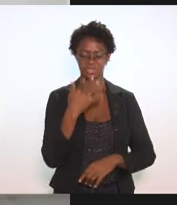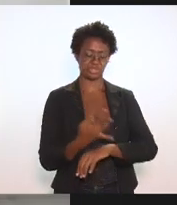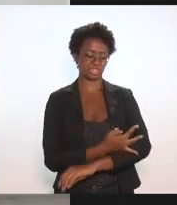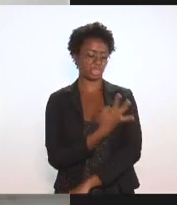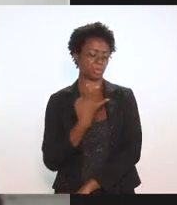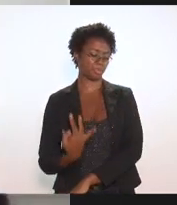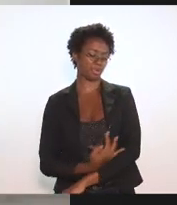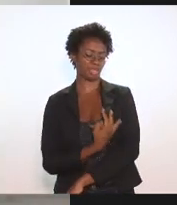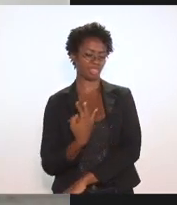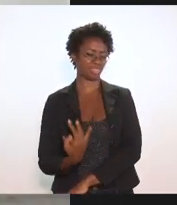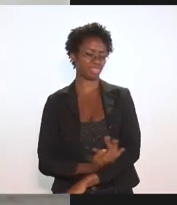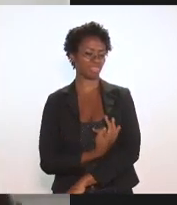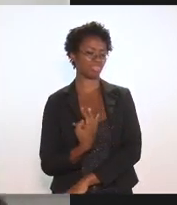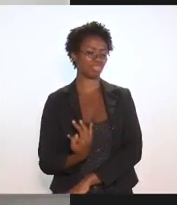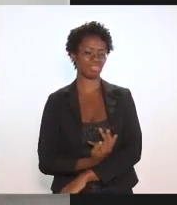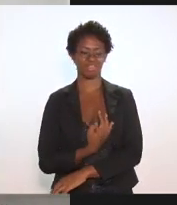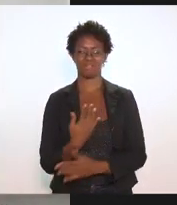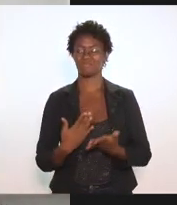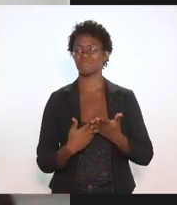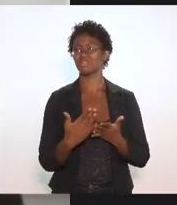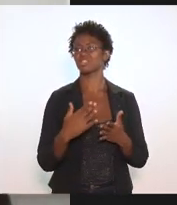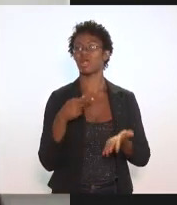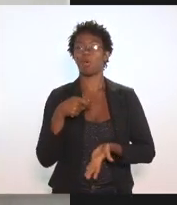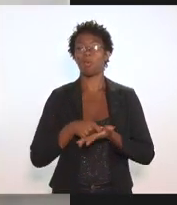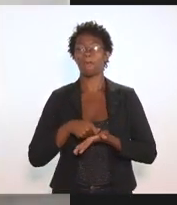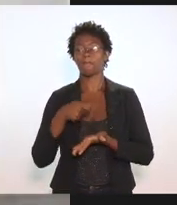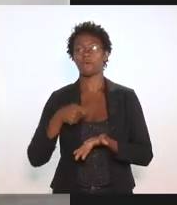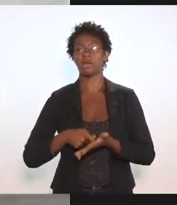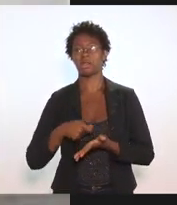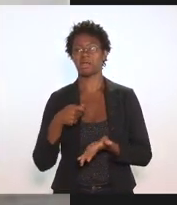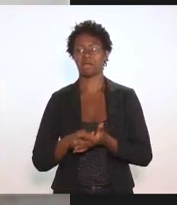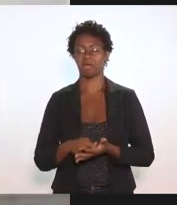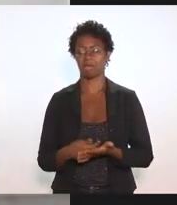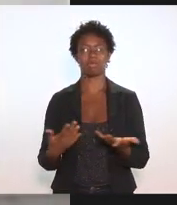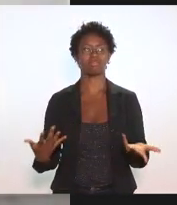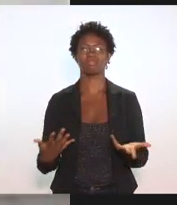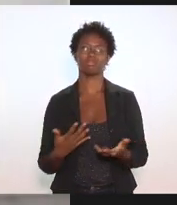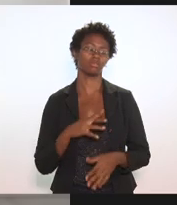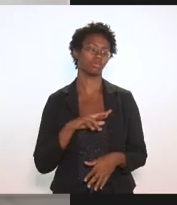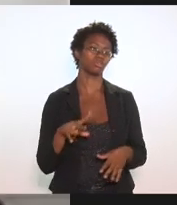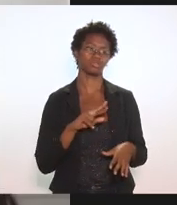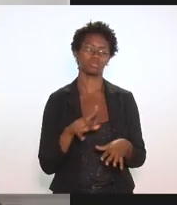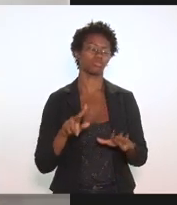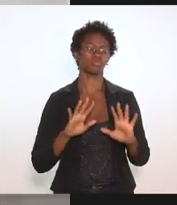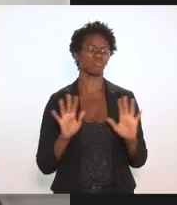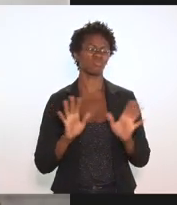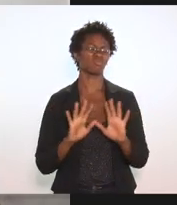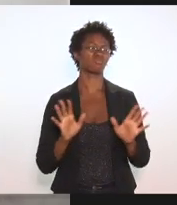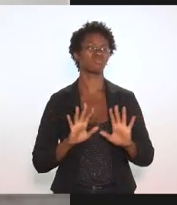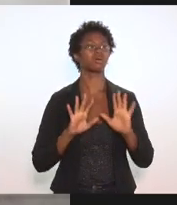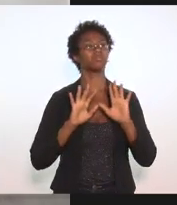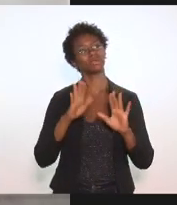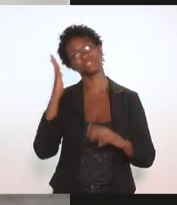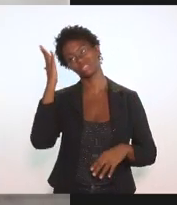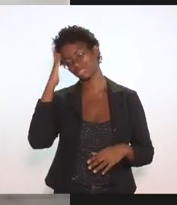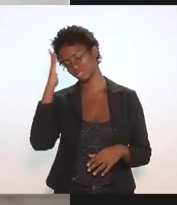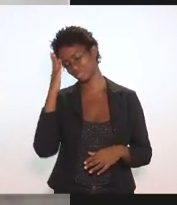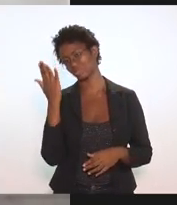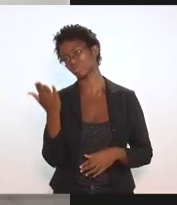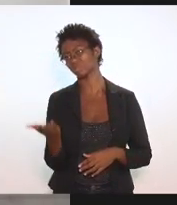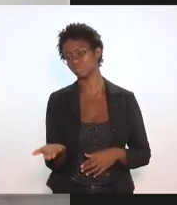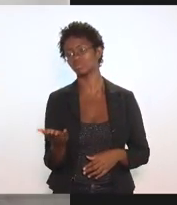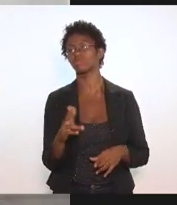parece, né, que parte de um pressuposto que você está sendo obrigado a tolerar X, Y, Z, mas de reconhecimento, senhor